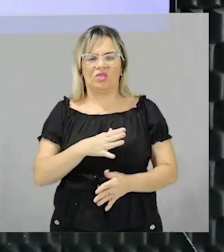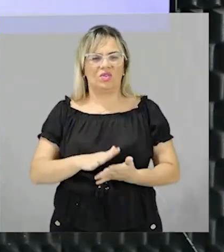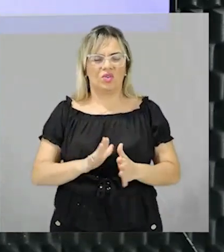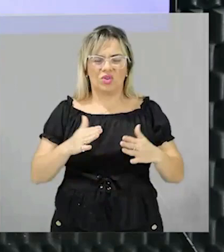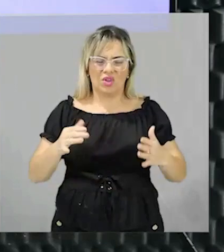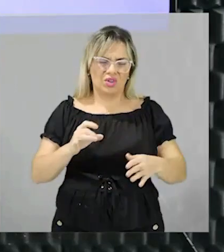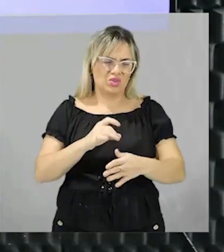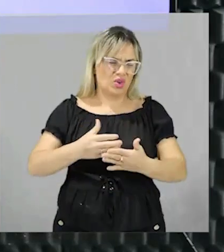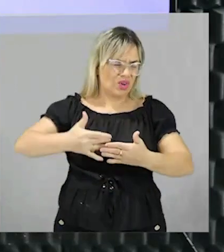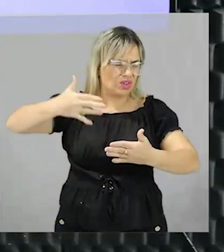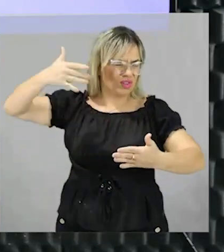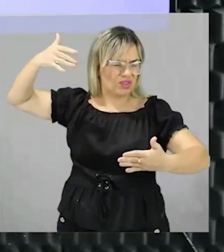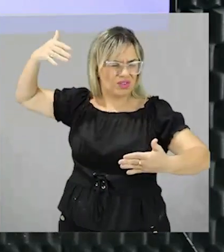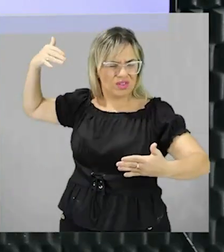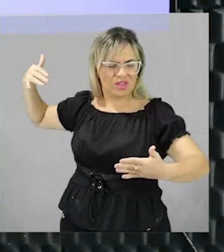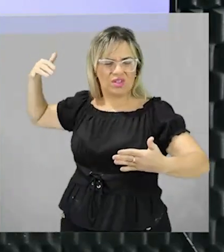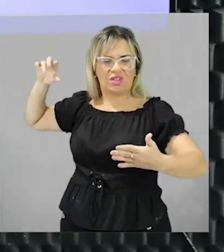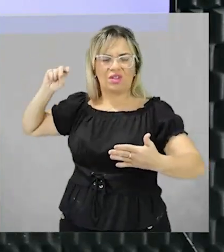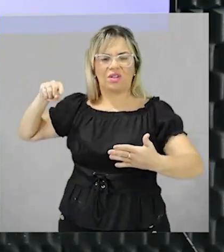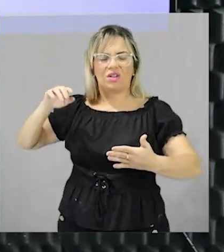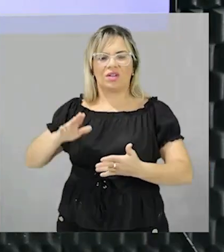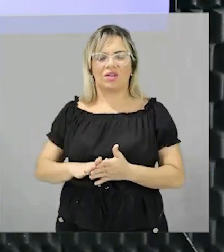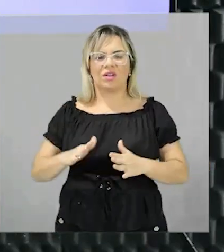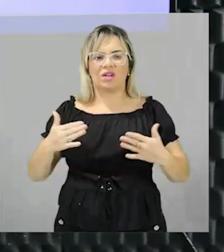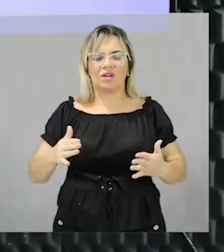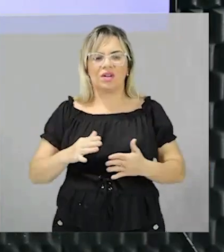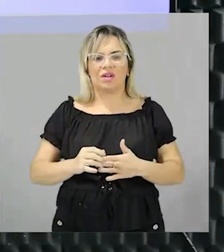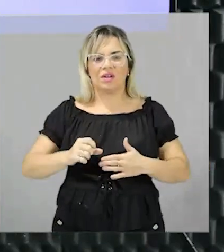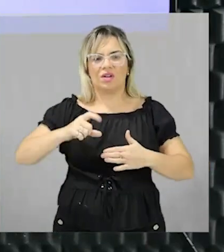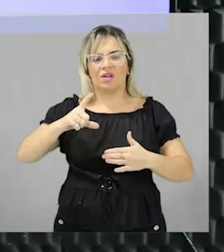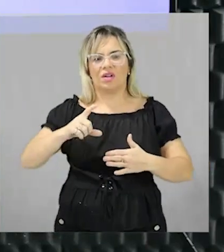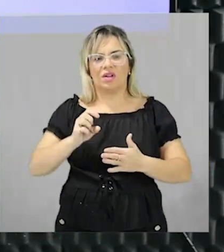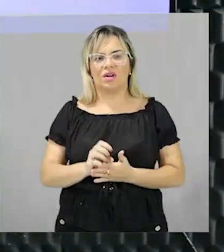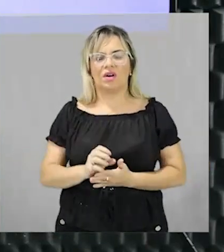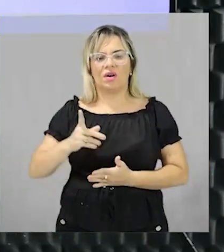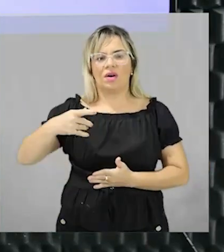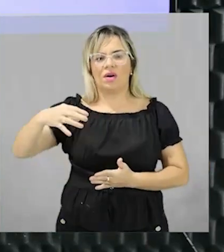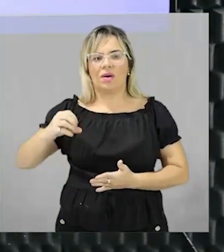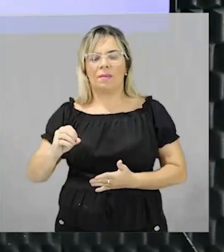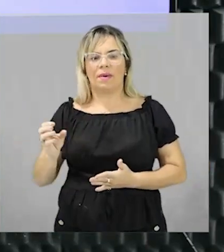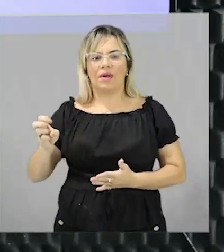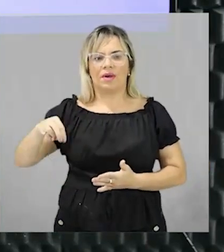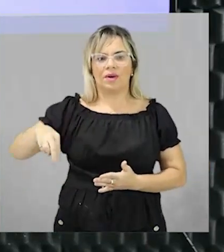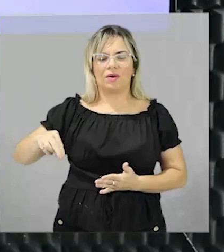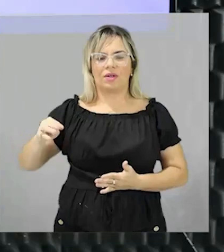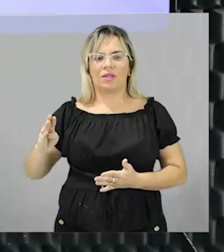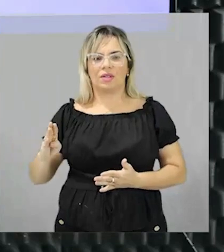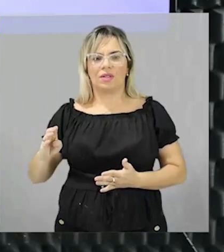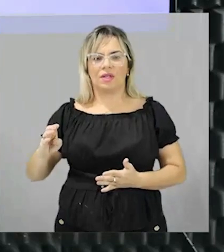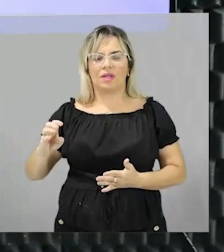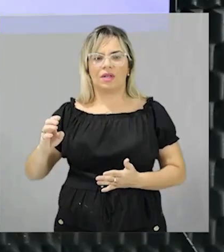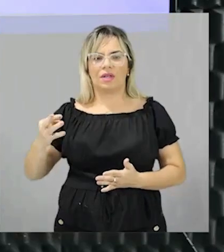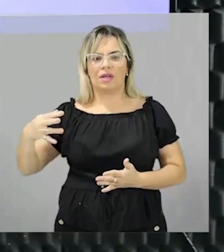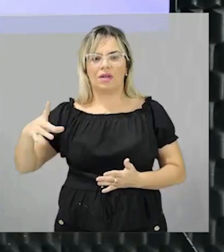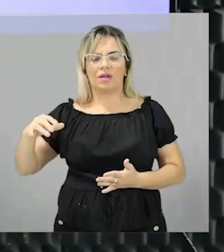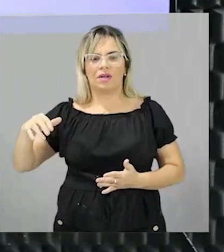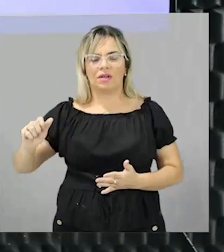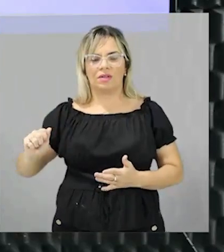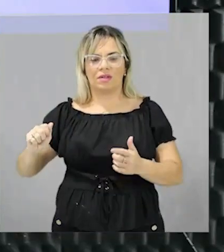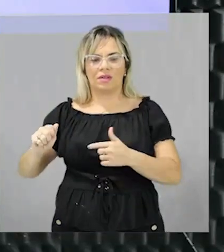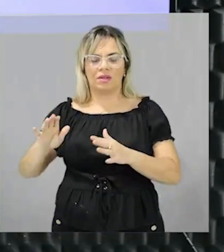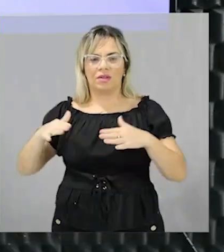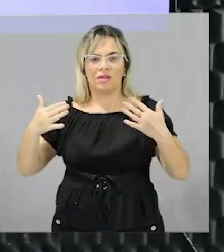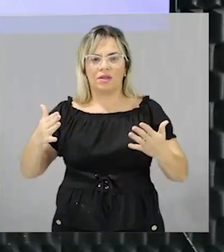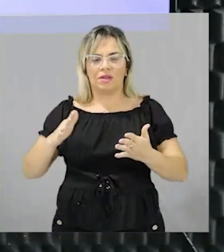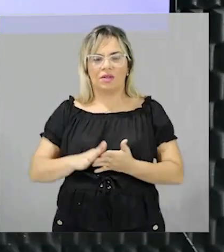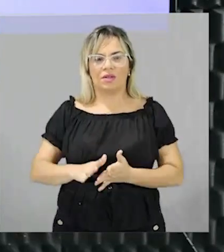montanhas antigas, tanto é que as nossas elevações, a maior aí, que é o Pico da Neblina, que chega a 3.000 metros de altura, só para ter noção, o Monte Everest